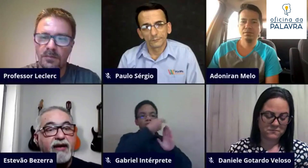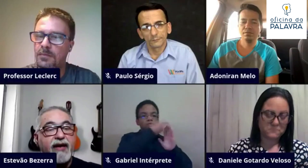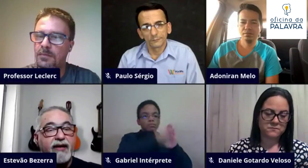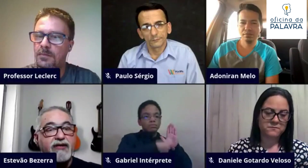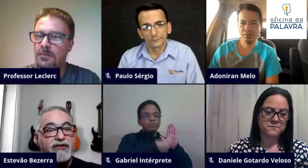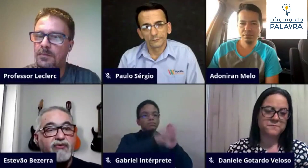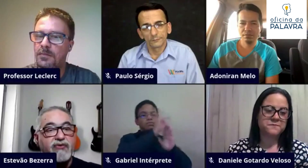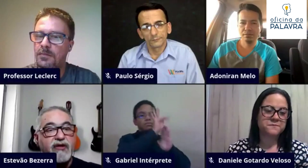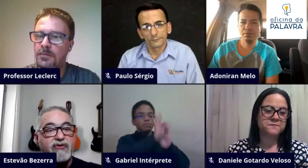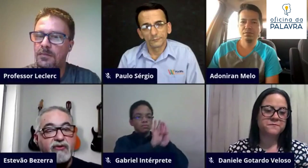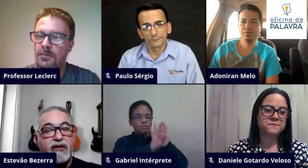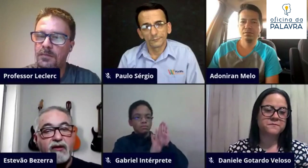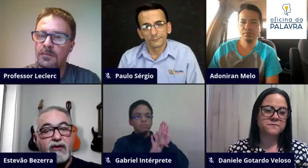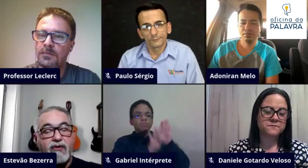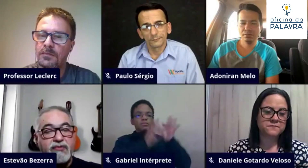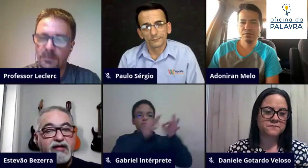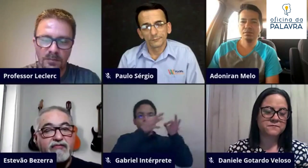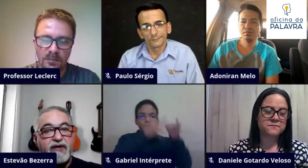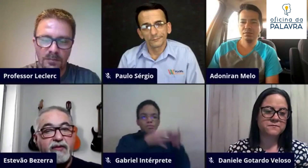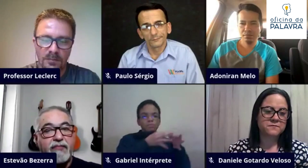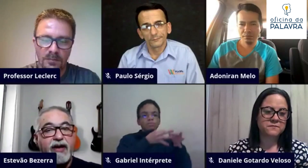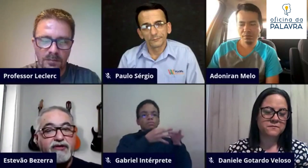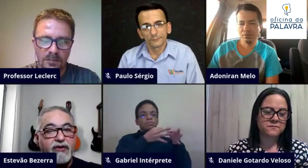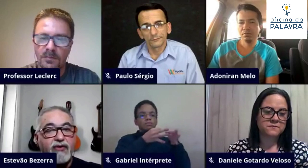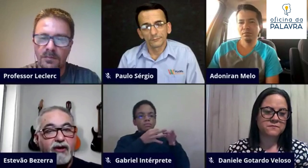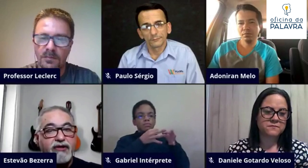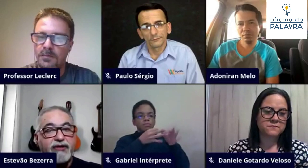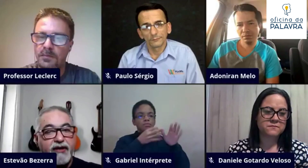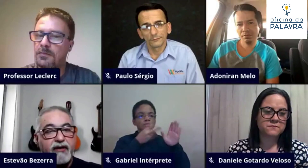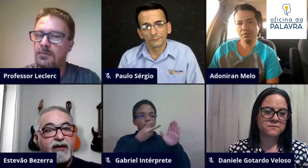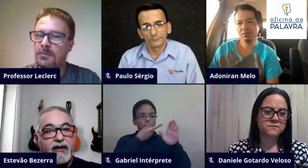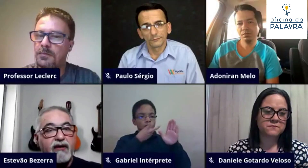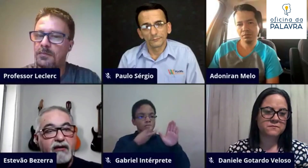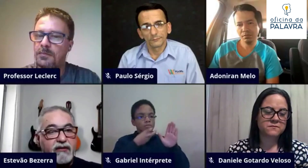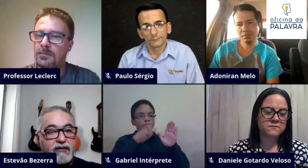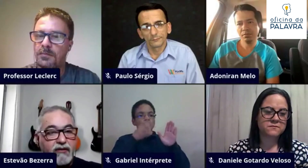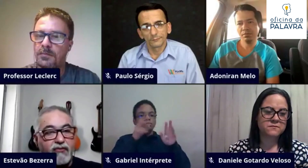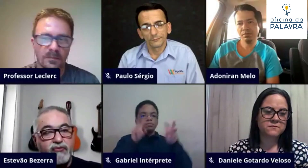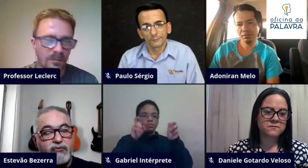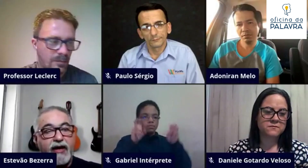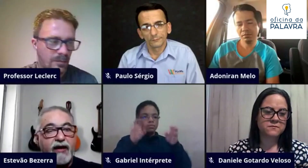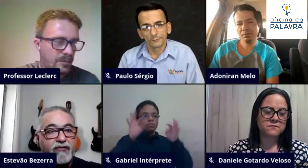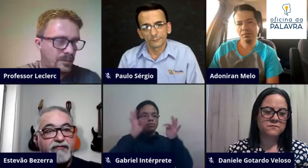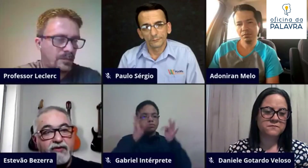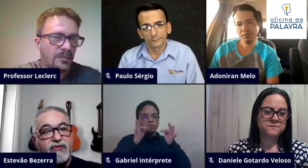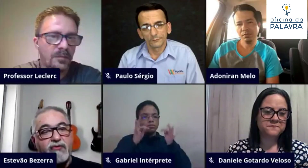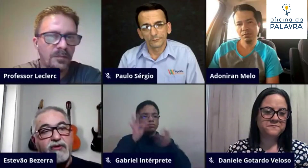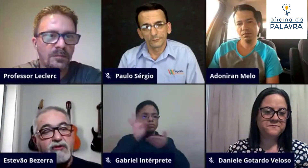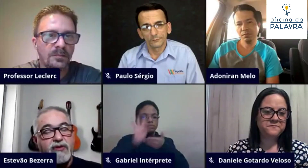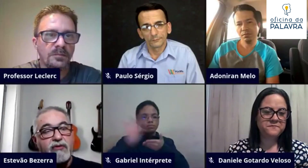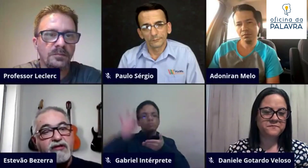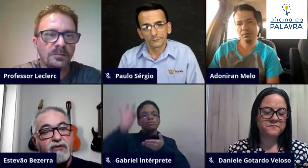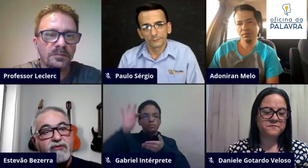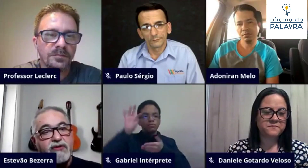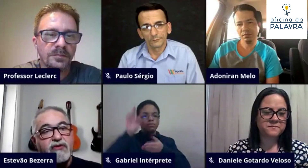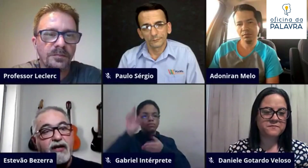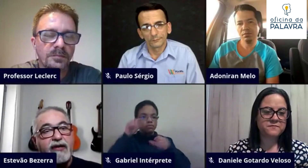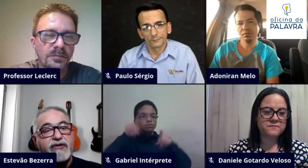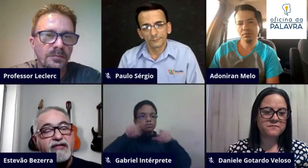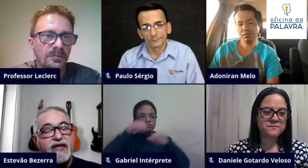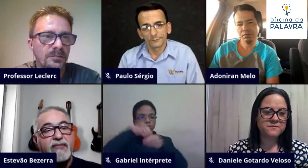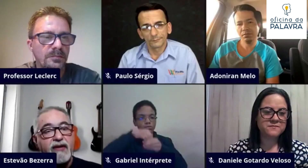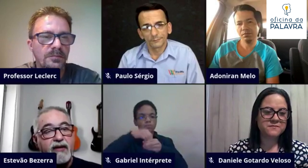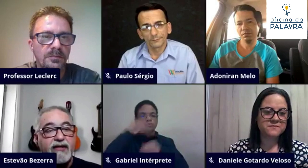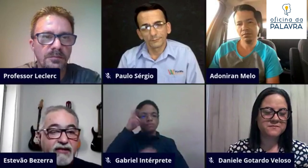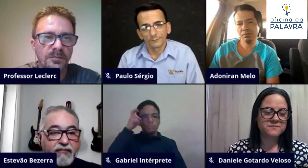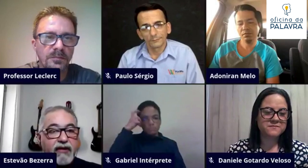se trabalhar a questão do texto, né? Observando a parte teológica e cultural, enfim, tudo isso. Então, eles são